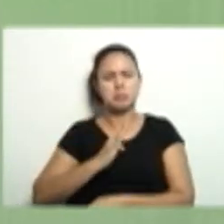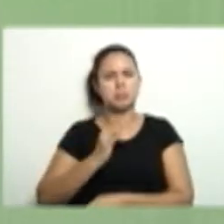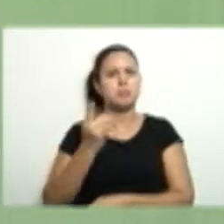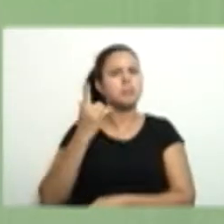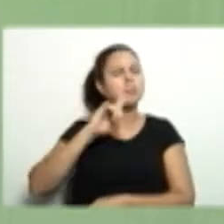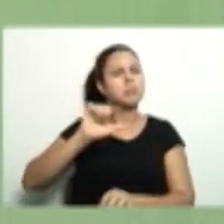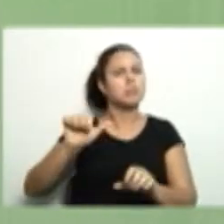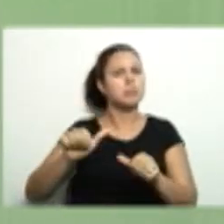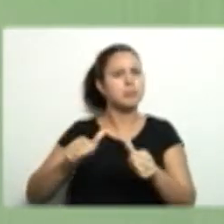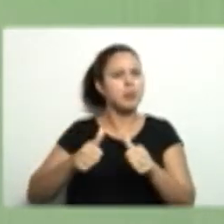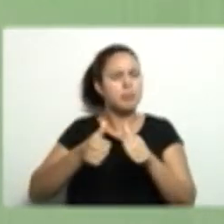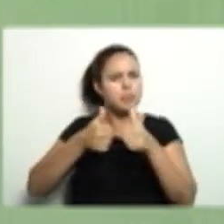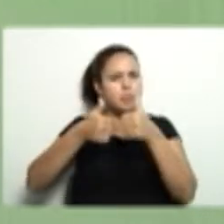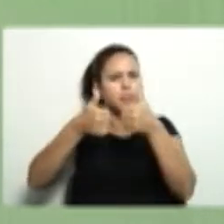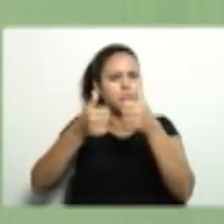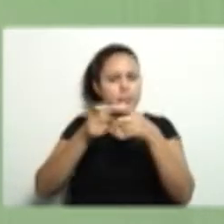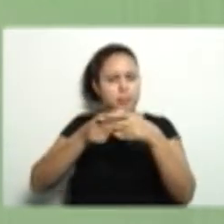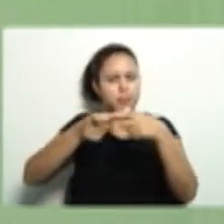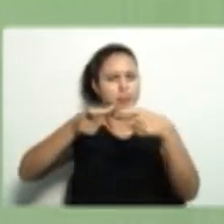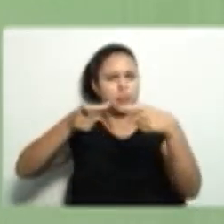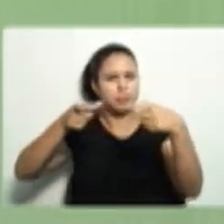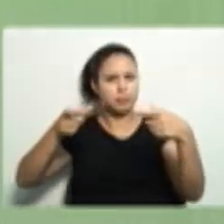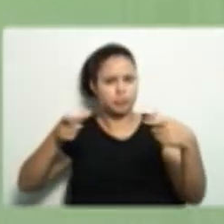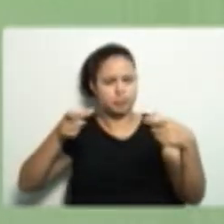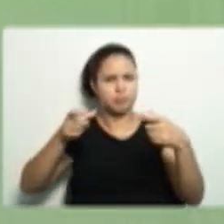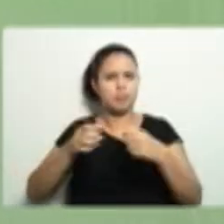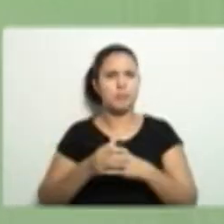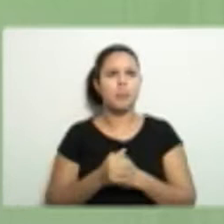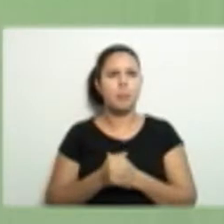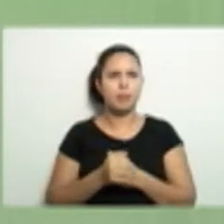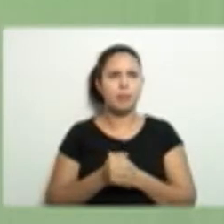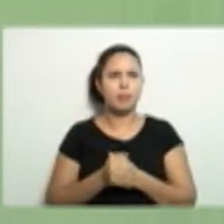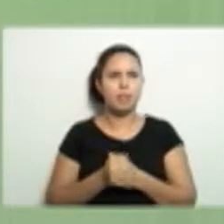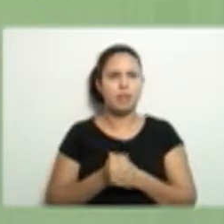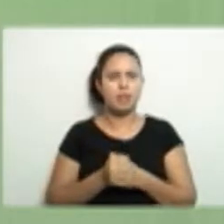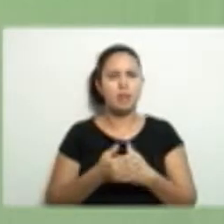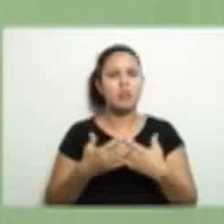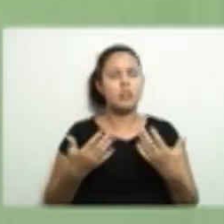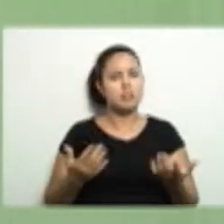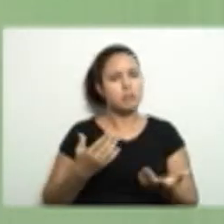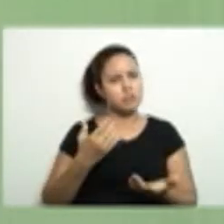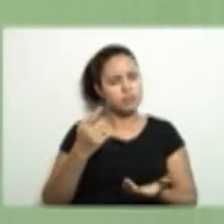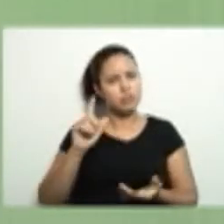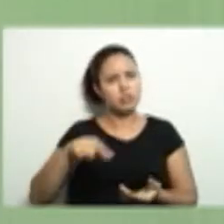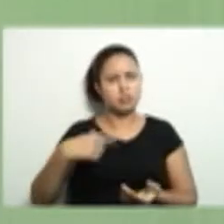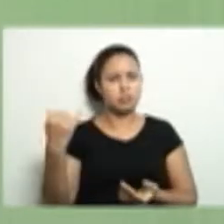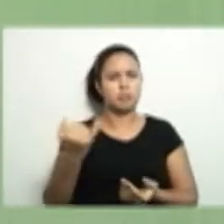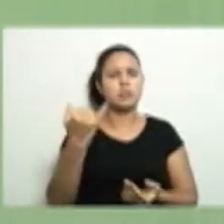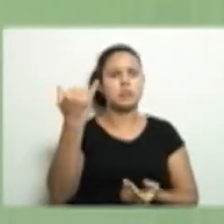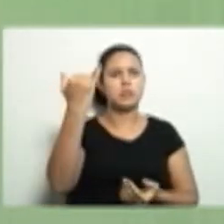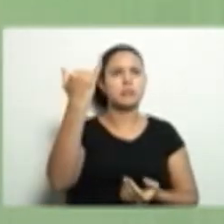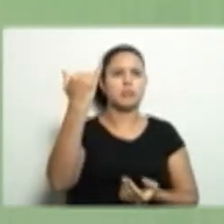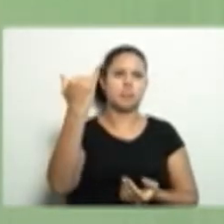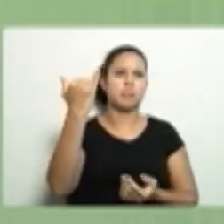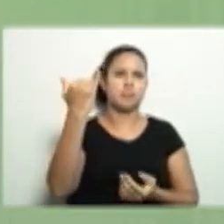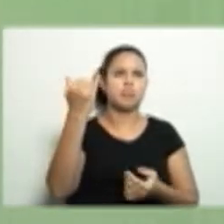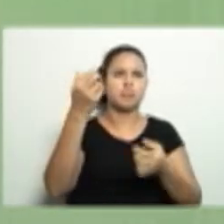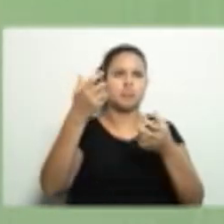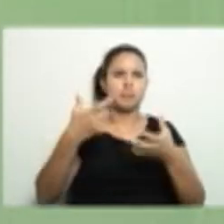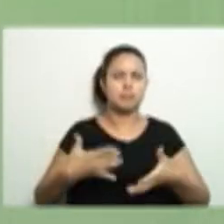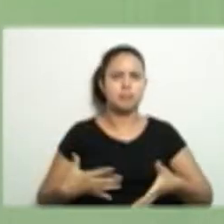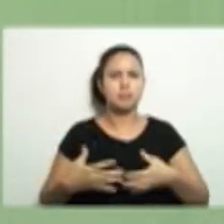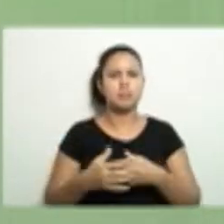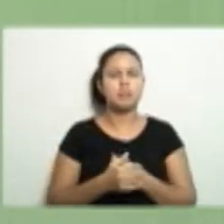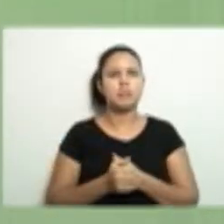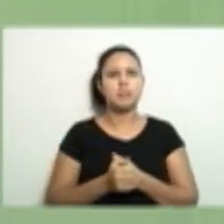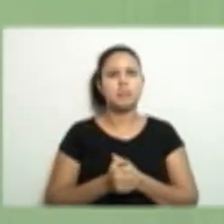desenvolvimento humano de um momento para o outro, e a gente consegue fazer aí talvez uma nova linha que vai refletir essa diferença. A partir dessa linha